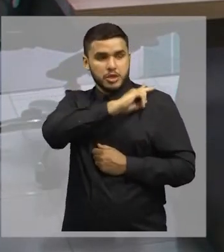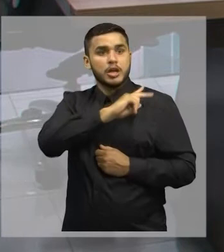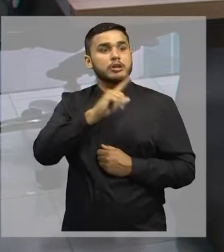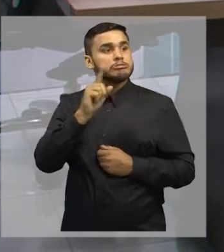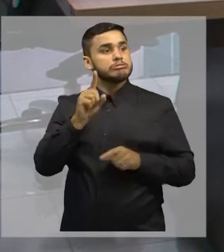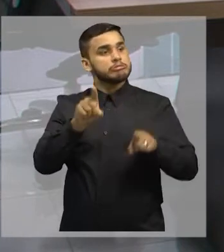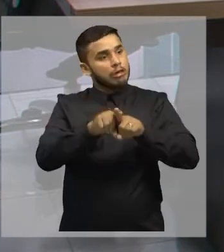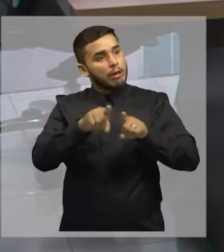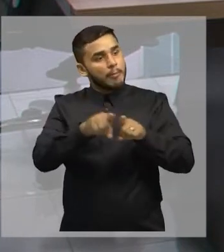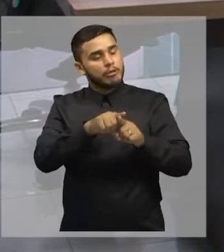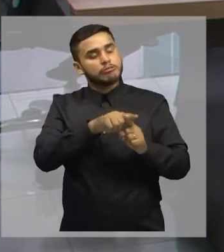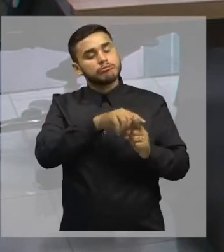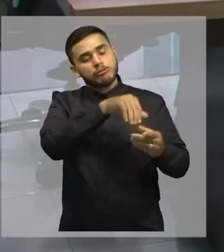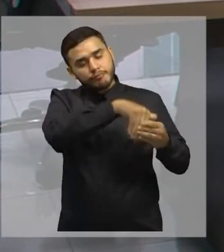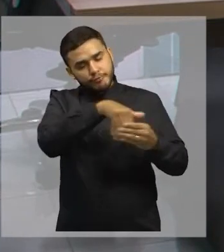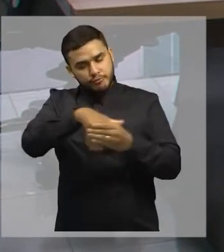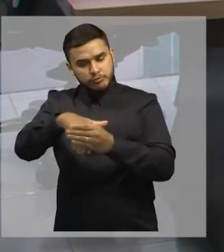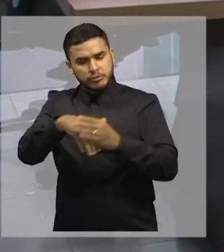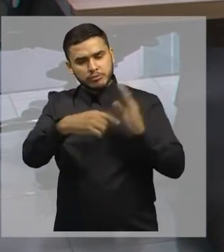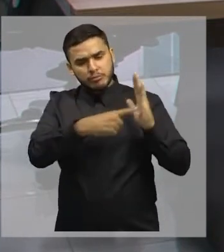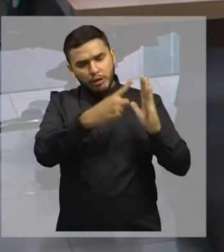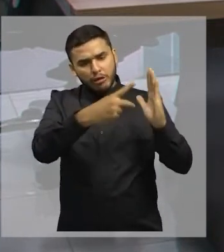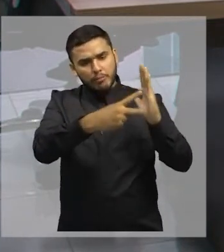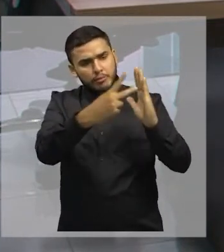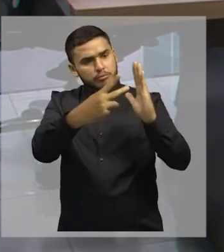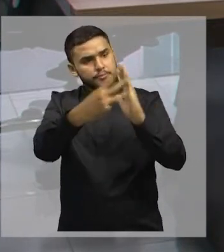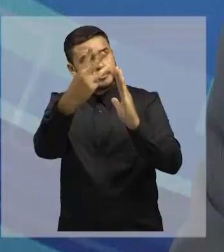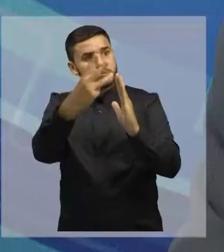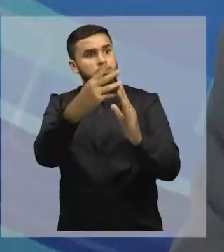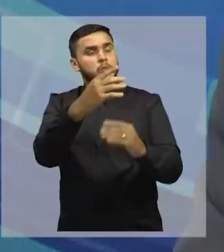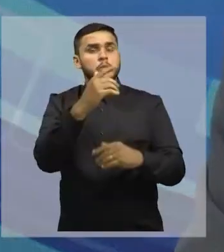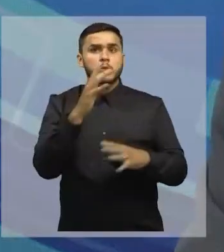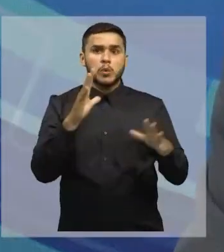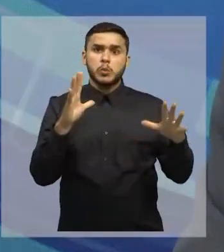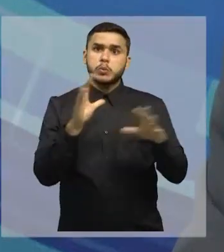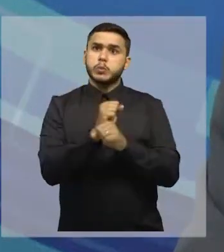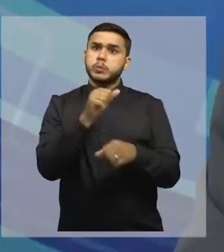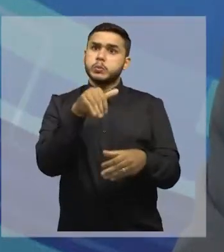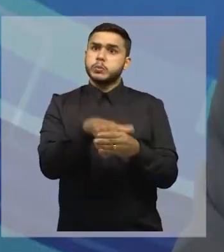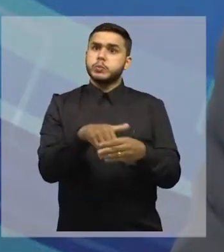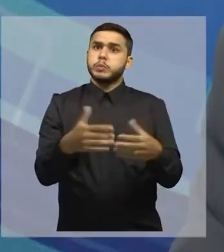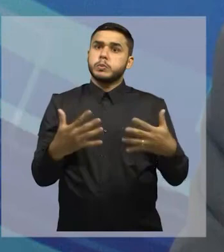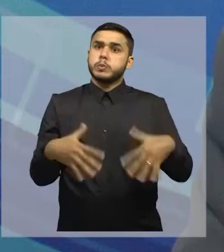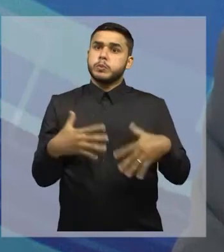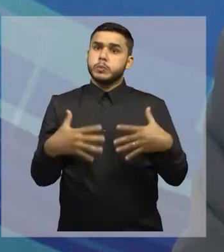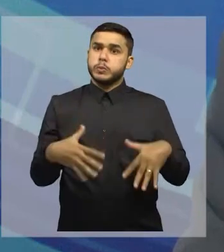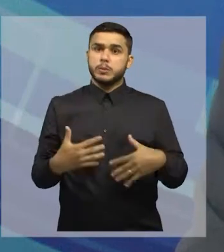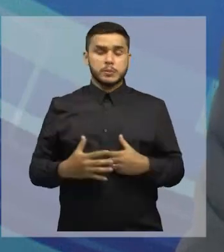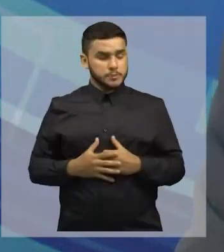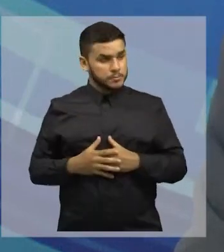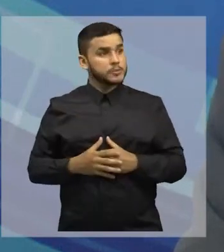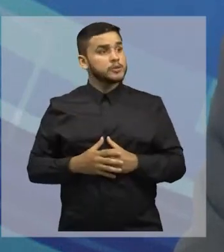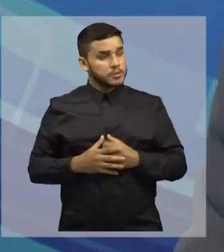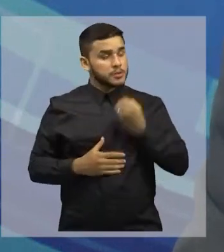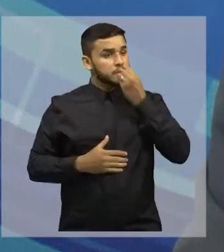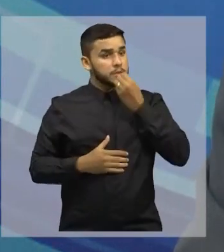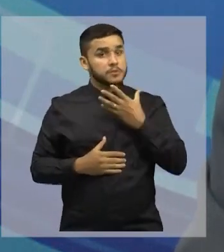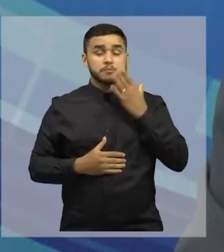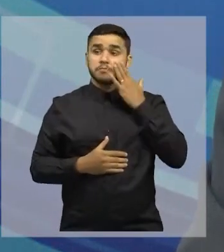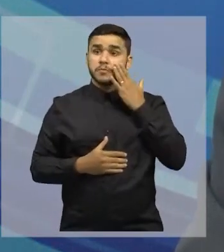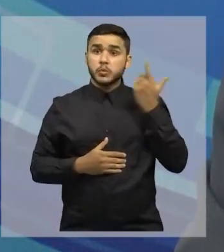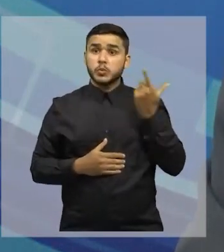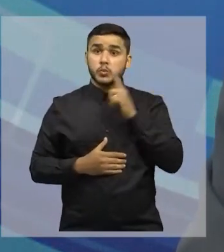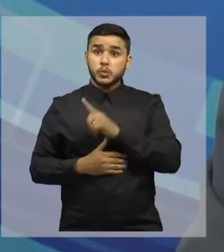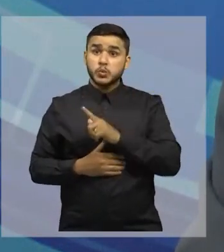já seguidas, né? Com uma votação que sempre tem projetado ele como provável vencedor. E a gente